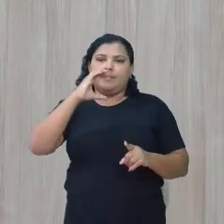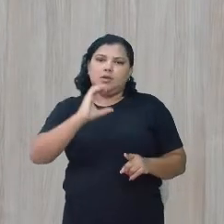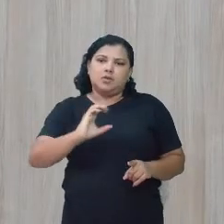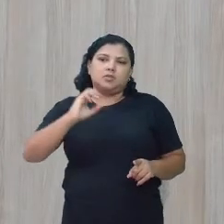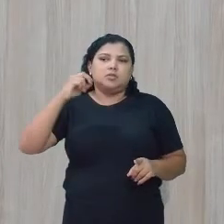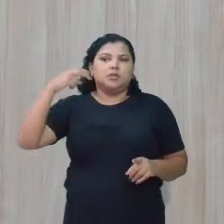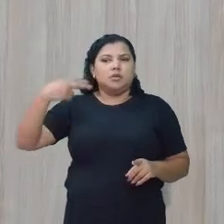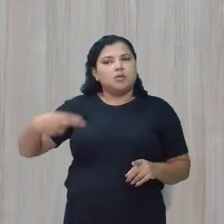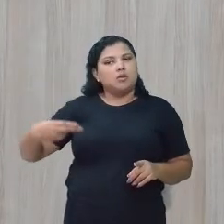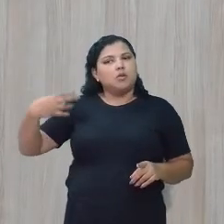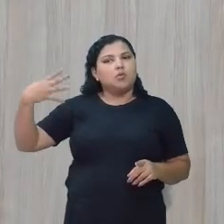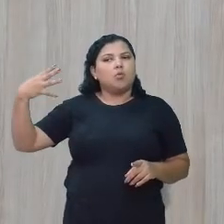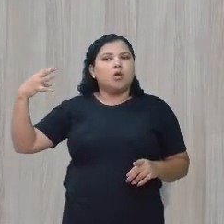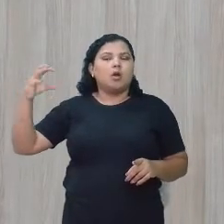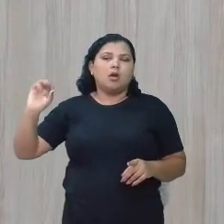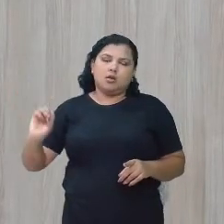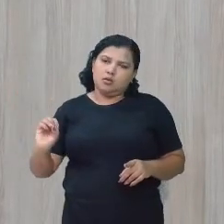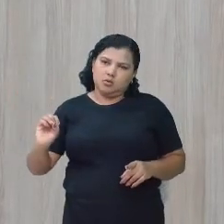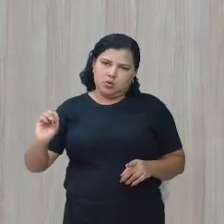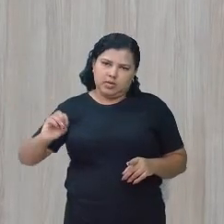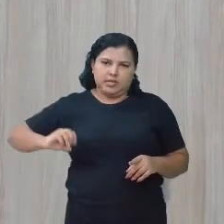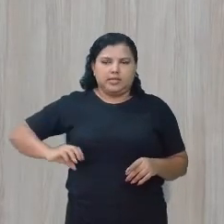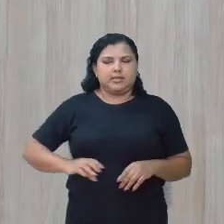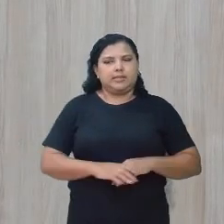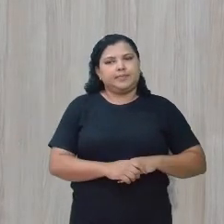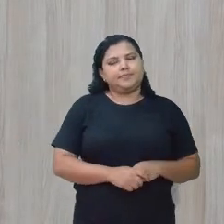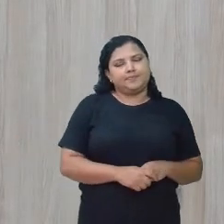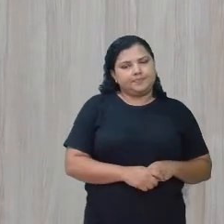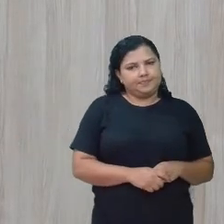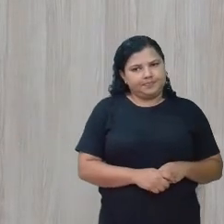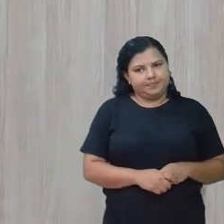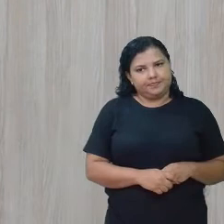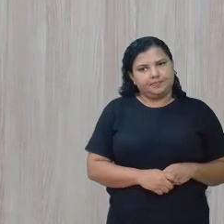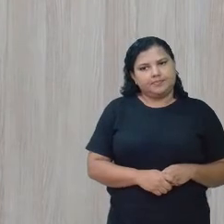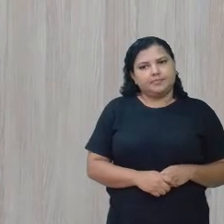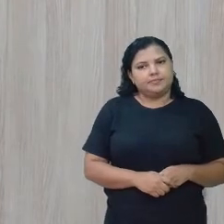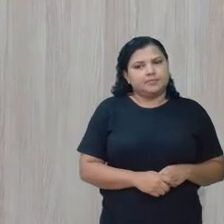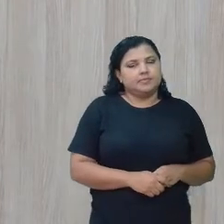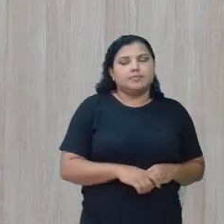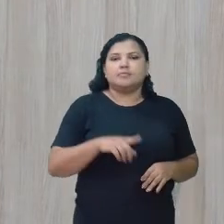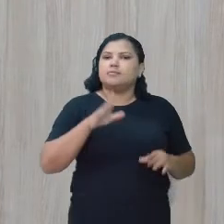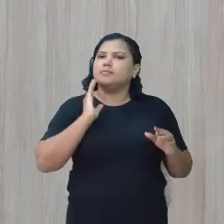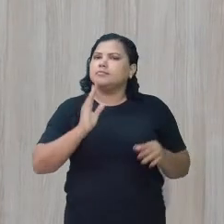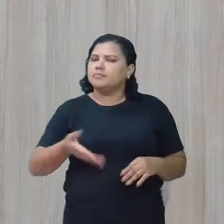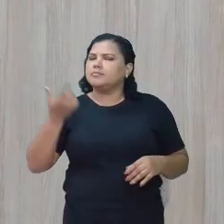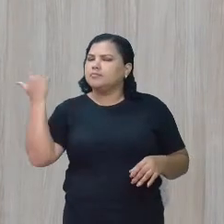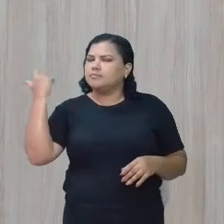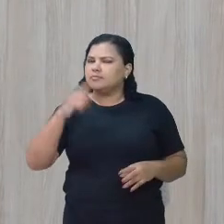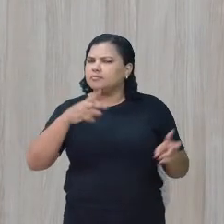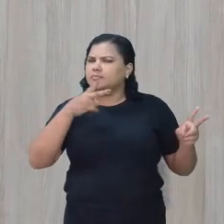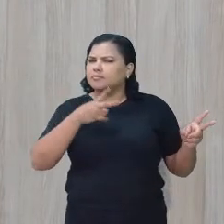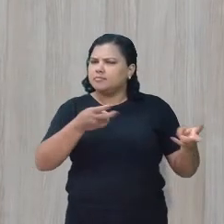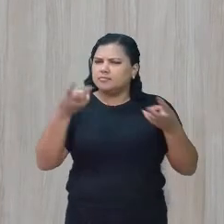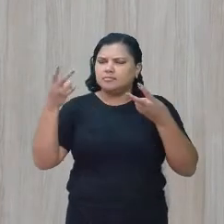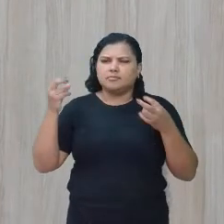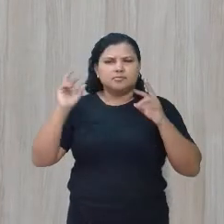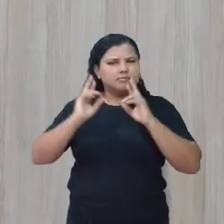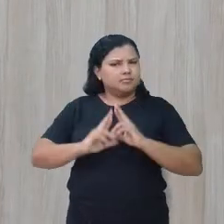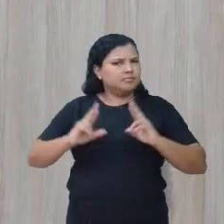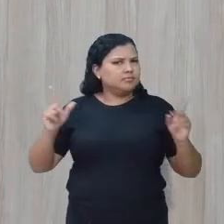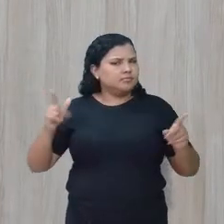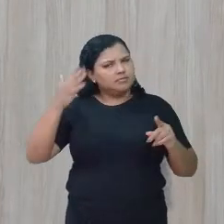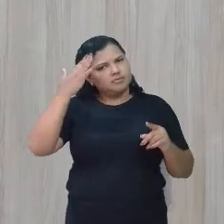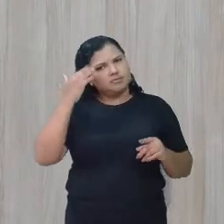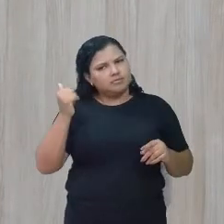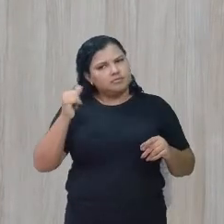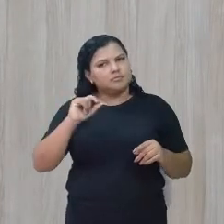G mais C, eu tenho igual a 40, tá bom? Então, você já consegue distinguir aí, você já consegue